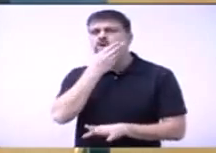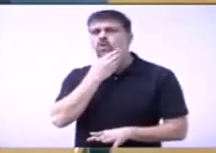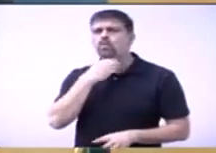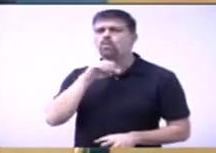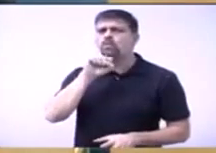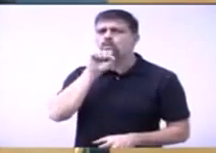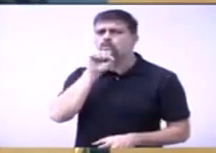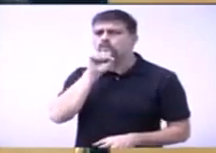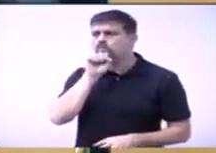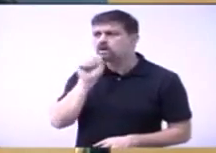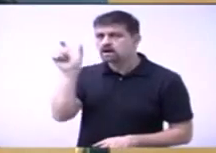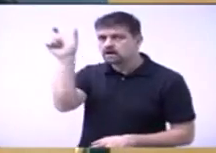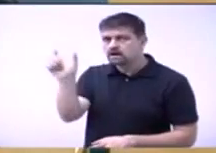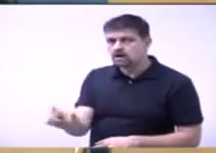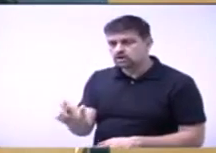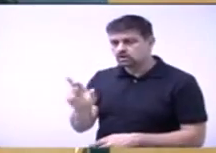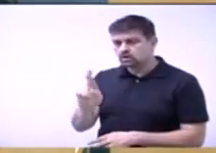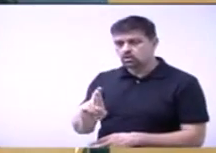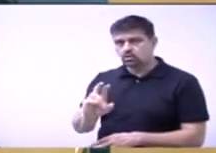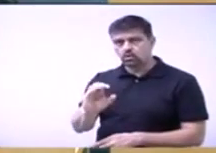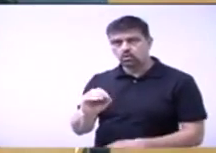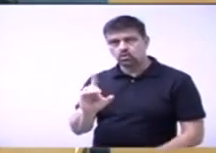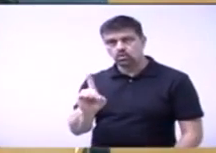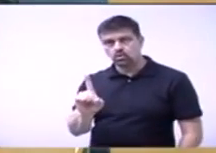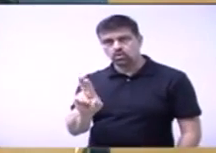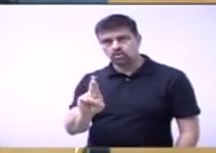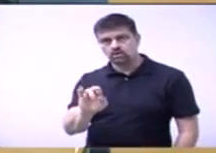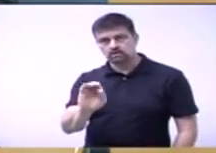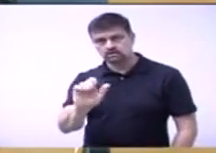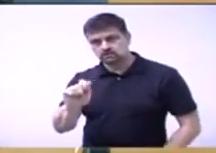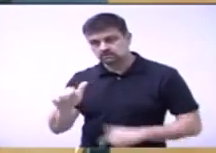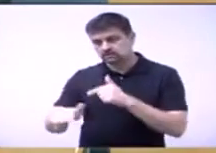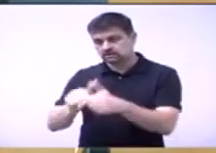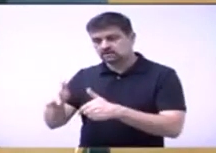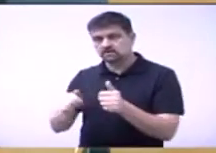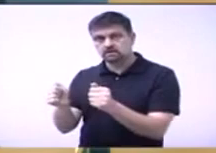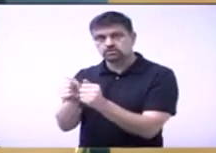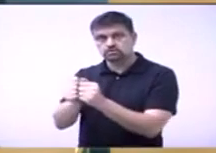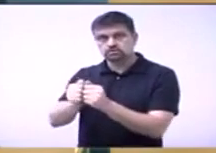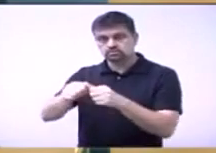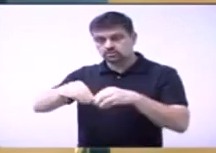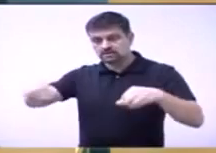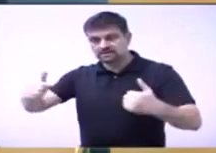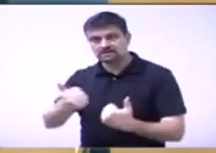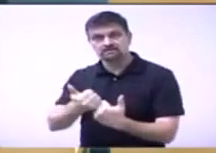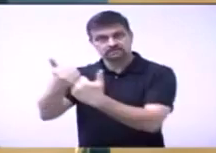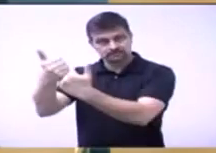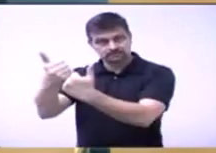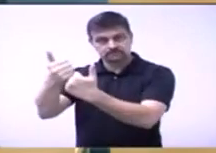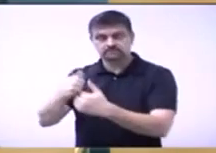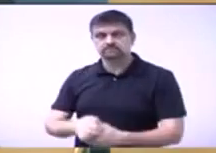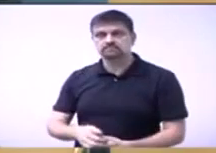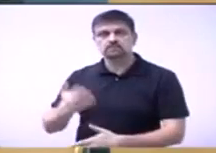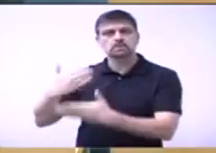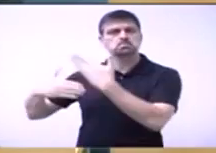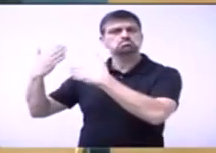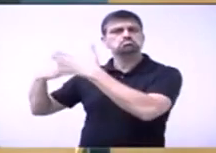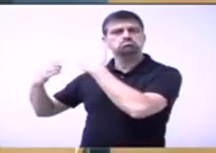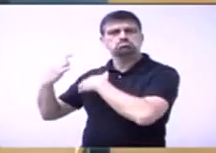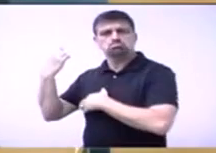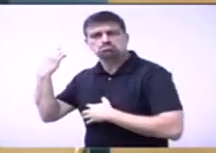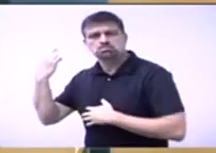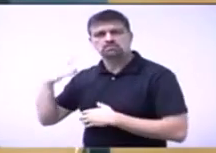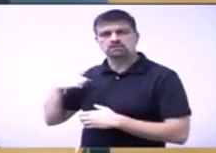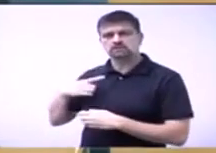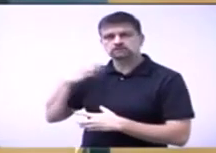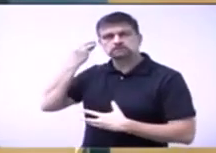o pai do Rodrigo, que trabalha com o vereador Danilo hoje. E, naquela época, nós